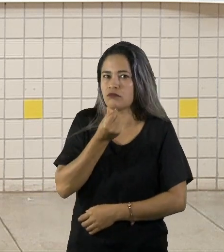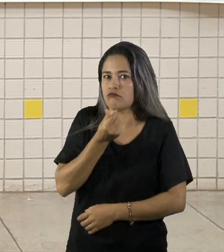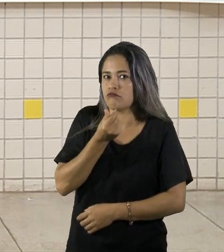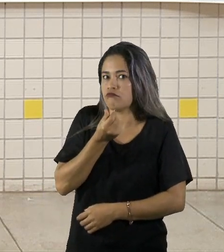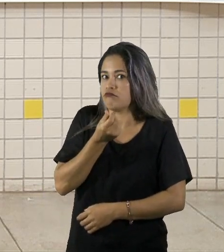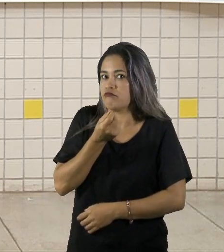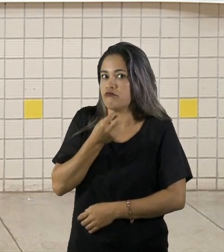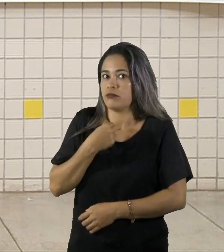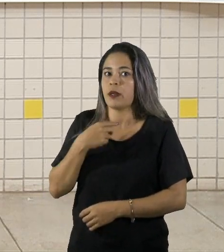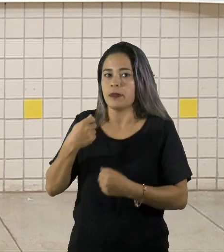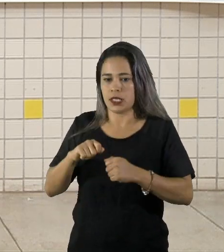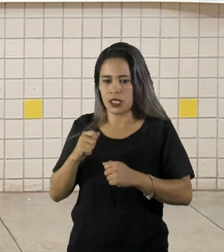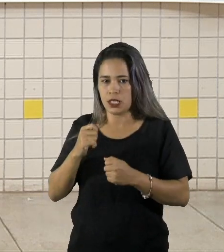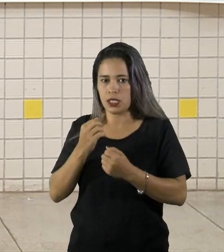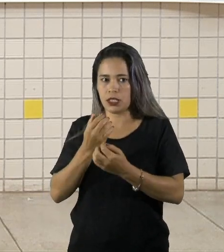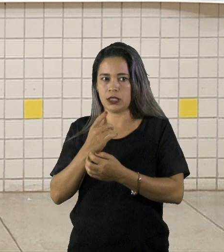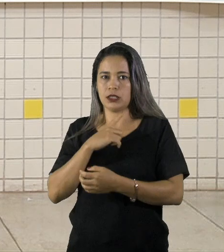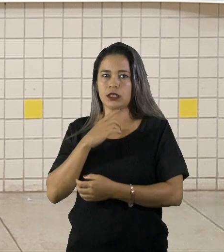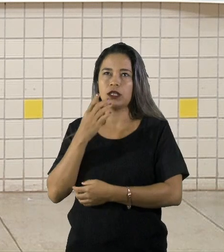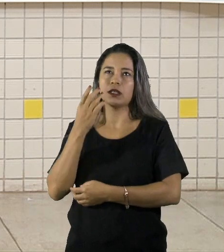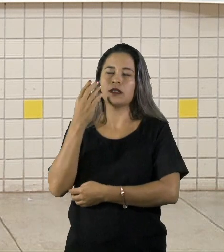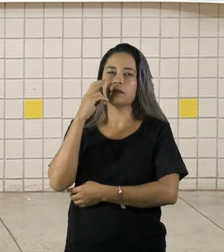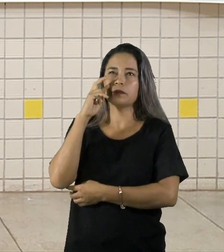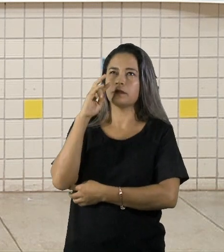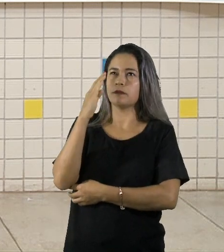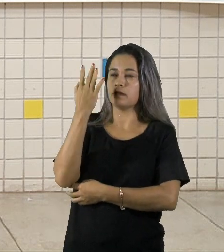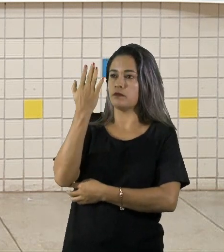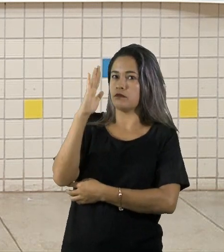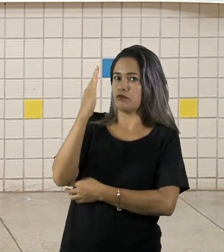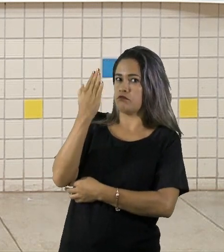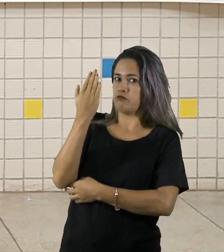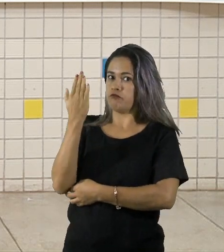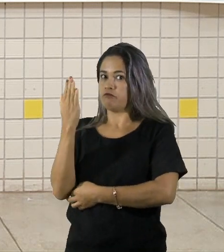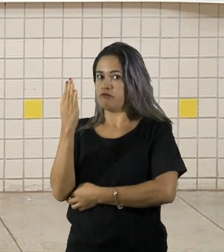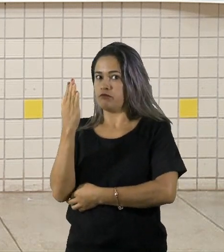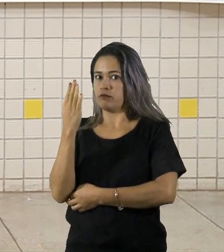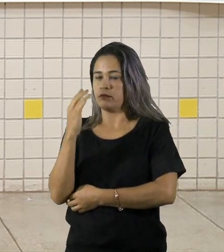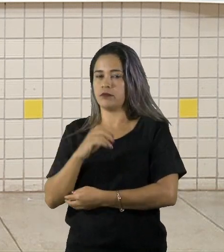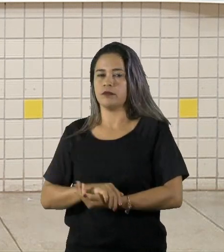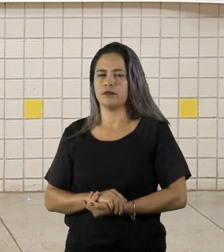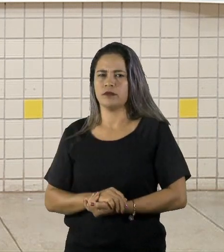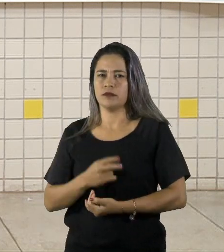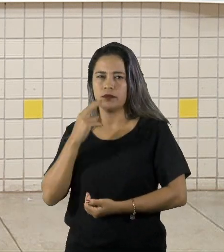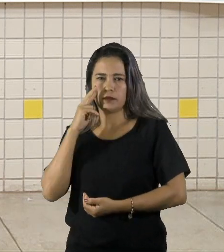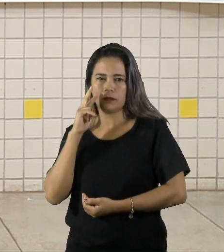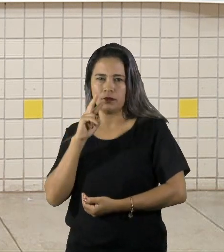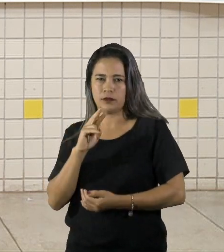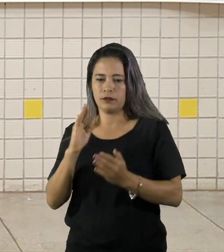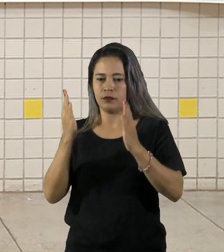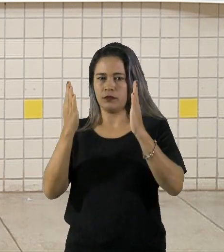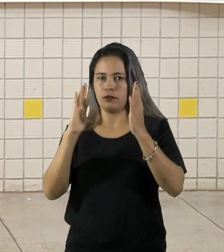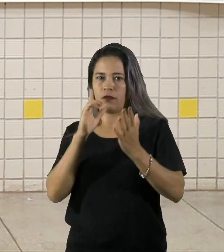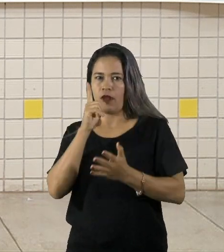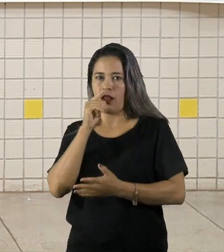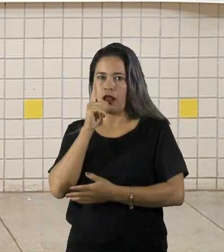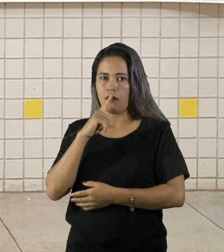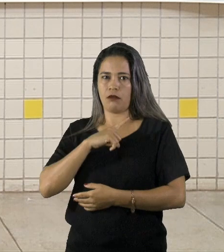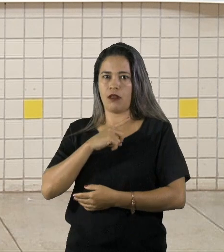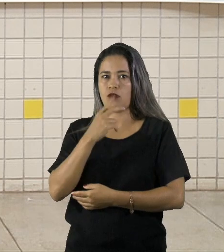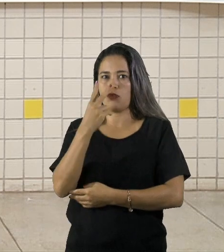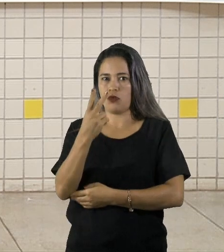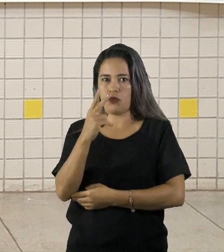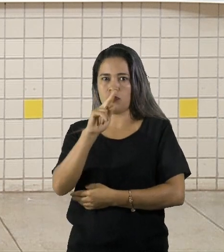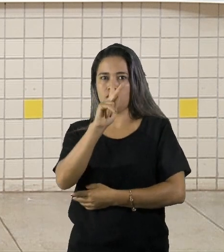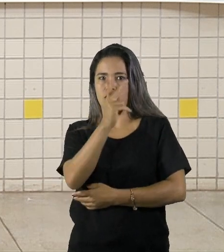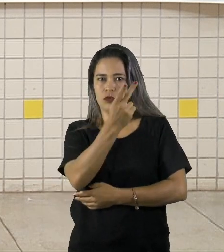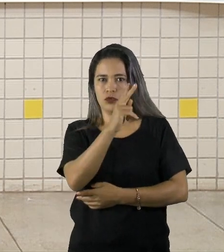que ser transparente, nós também vimos sobre a fórmula da água, que ela é formada por 2 átomos de hidrogênio